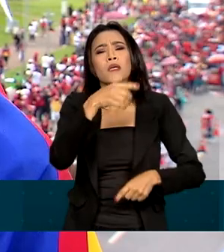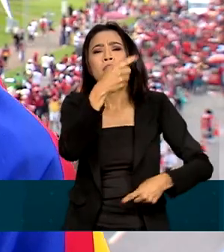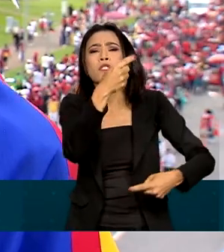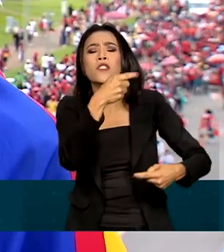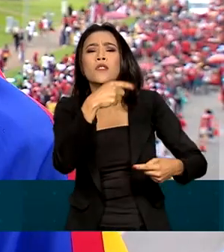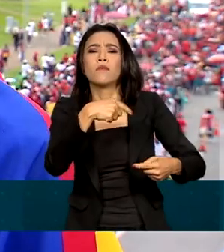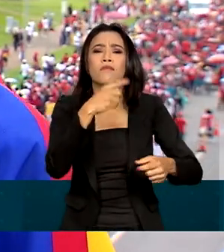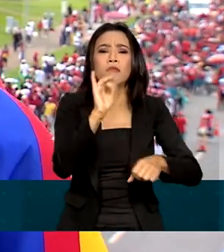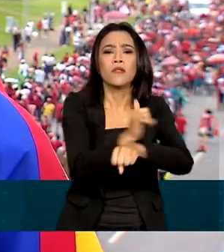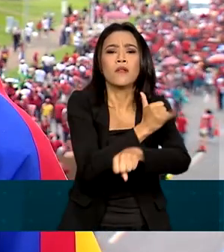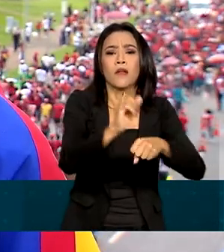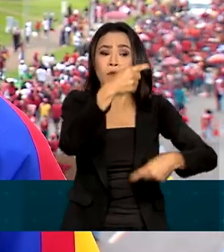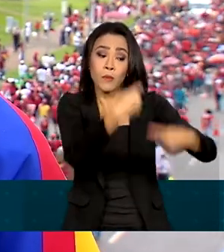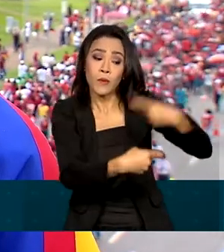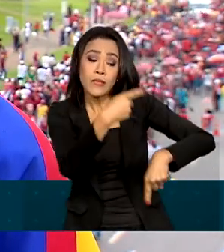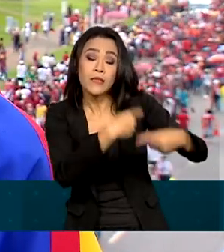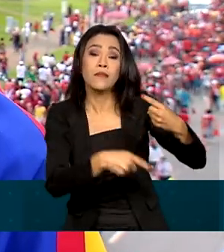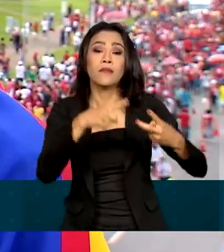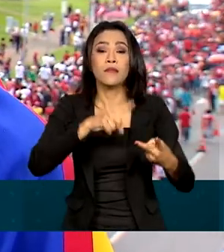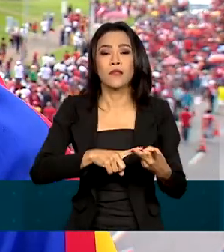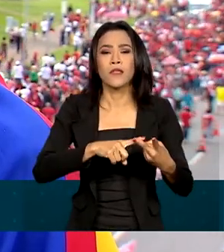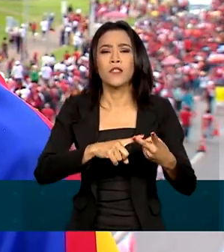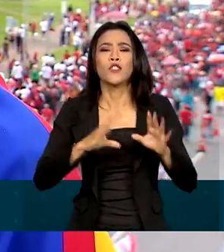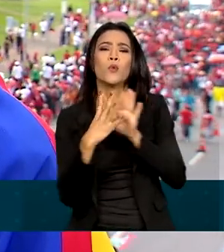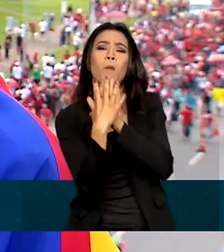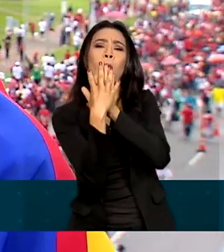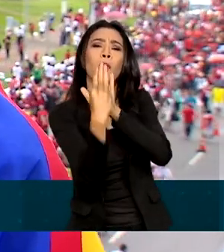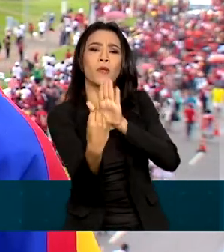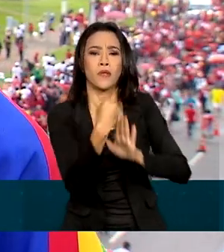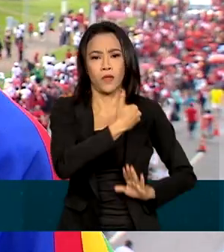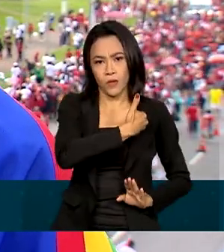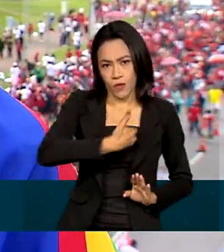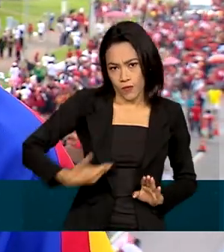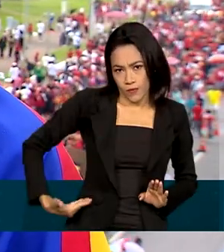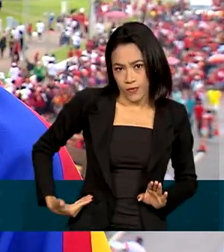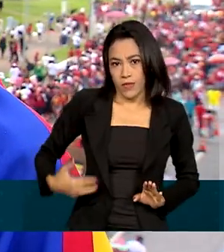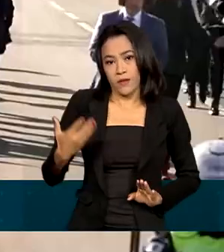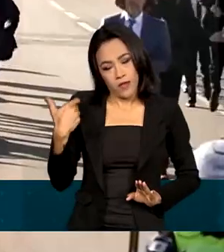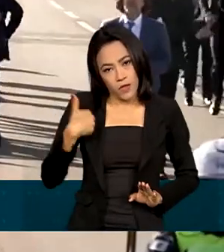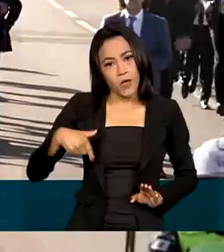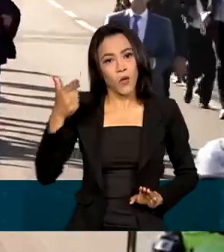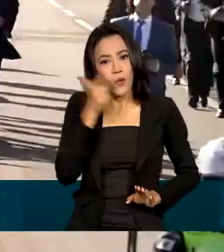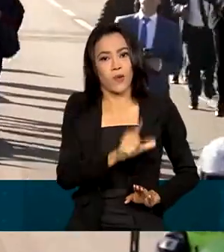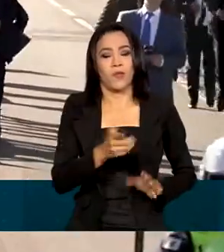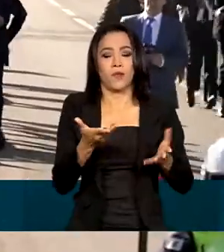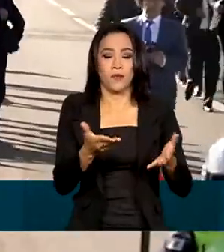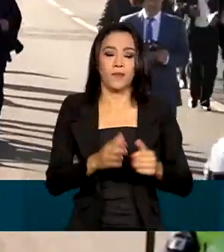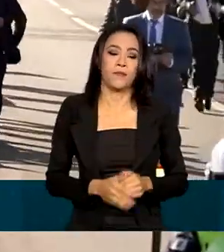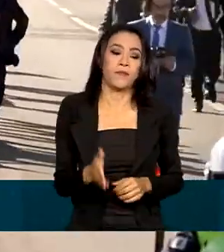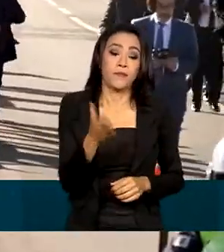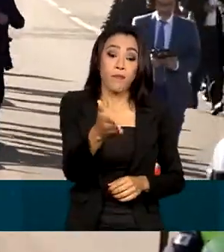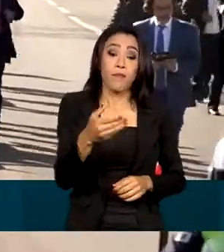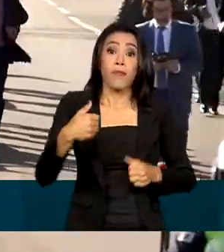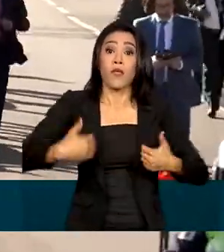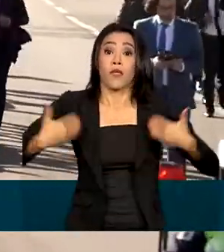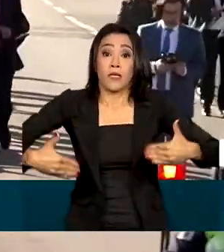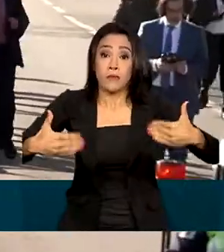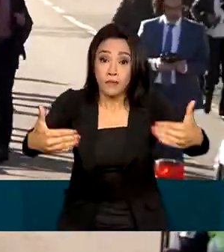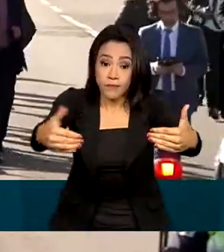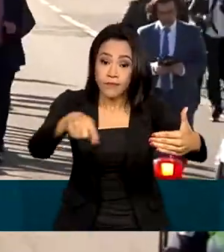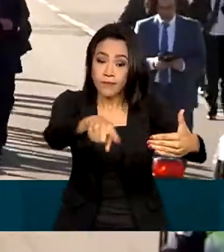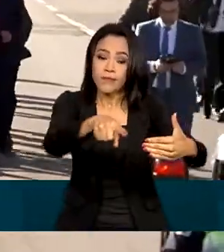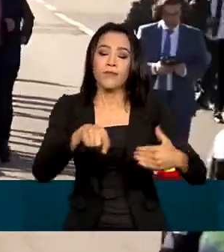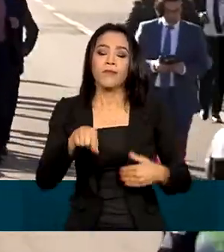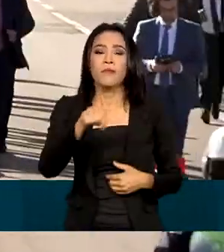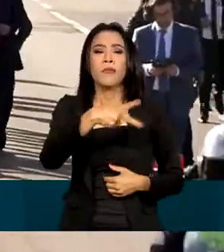pensamento, de um modelo de governar, e que a gente chegou a isso. Na esplanada dos ministérios, Lula fez o